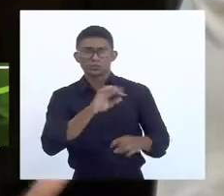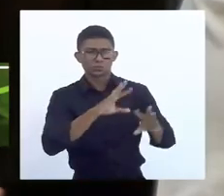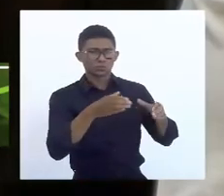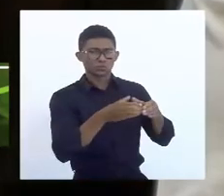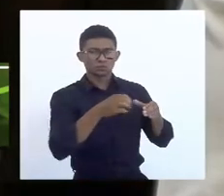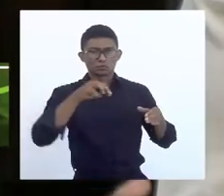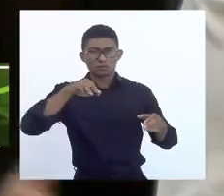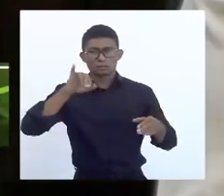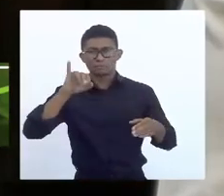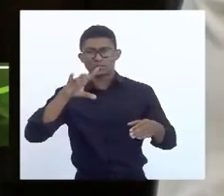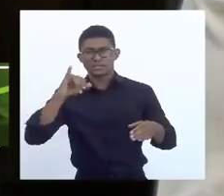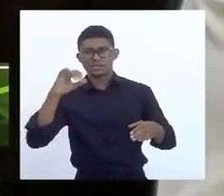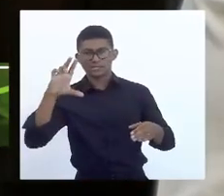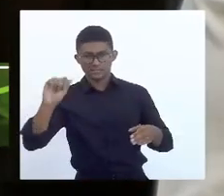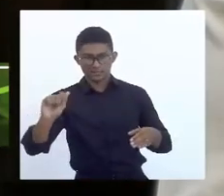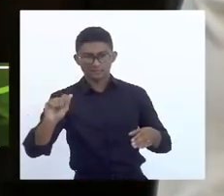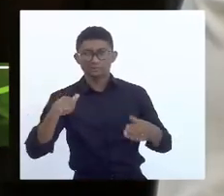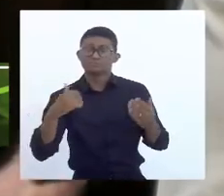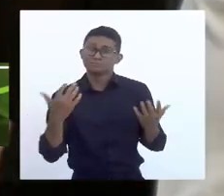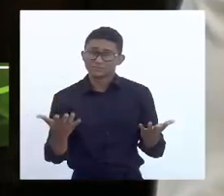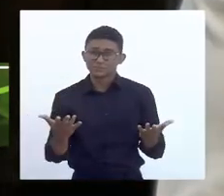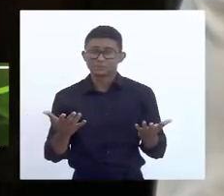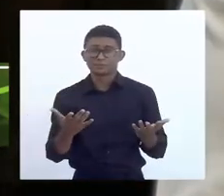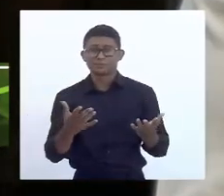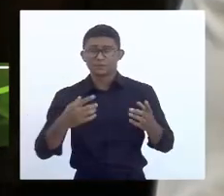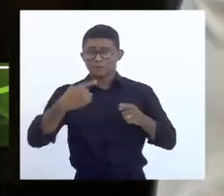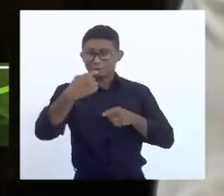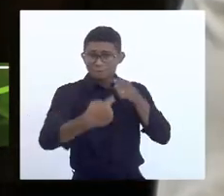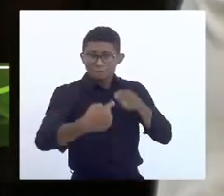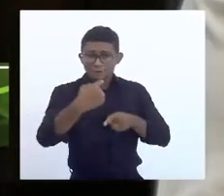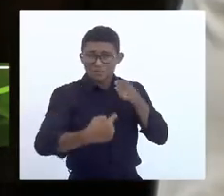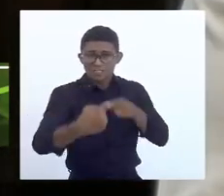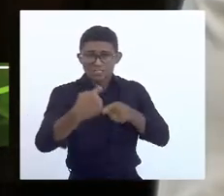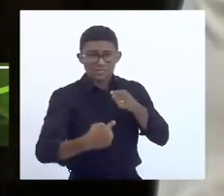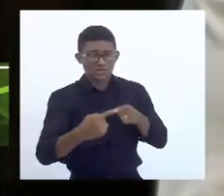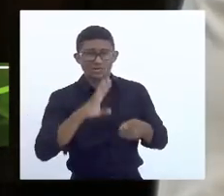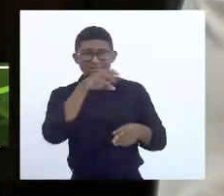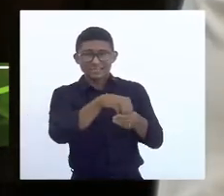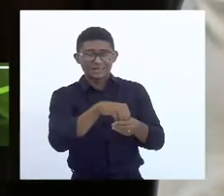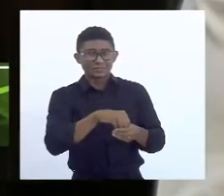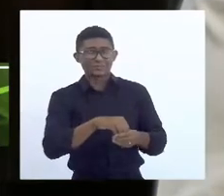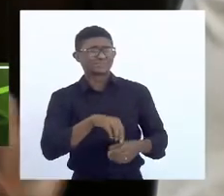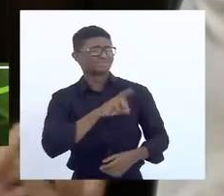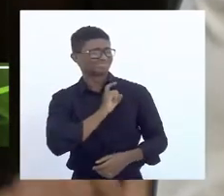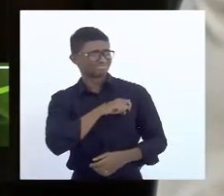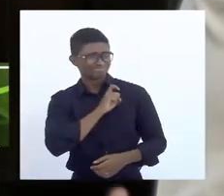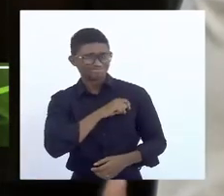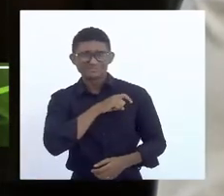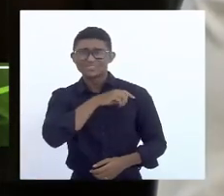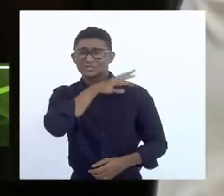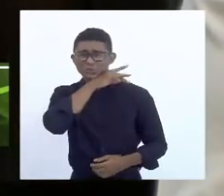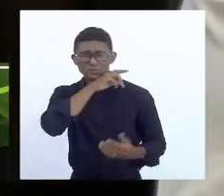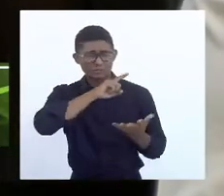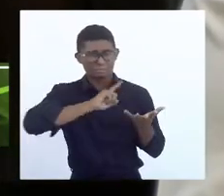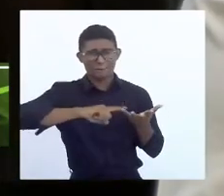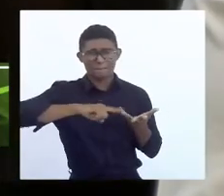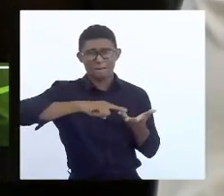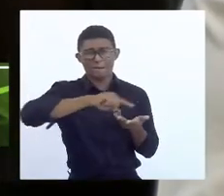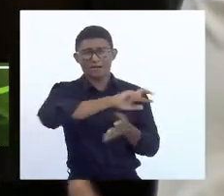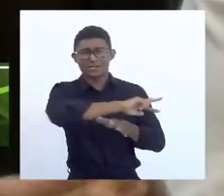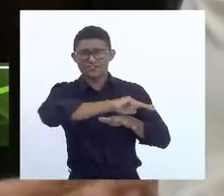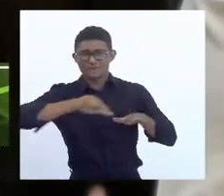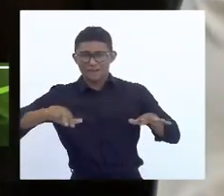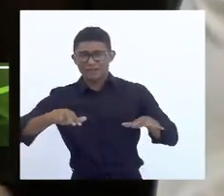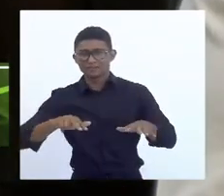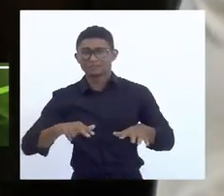política, infelizmente, é um lugar do horror. Não deveria ser a política institucional. Mas é preciso que a gente reconheça que é.